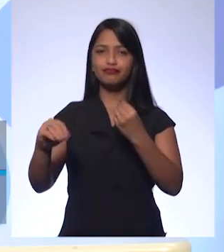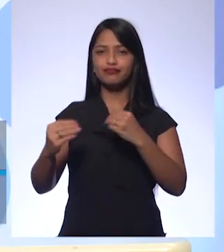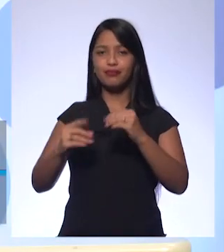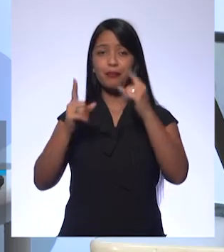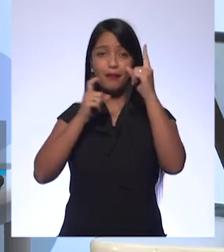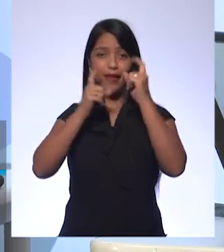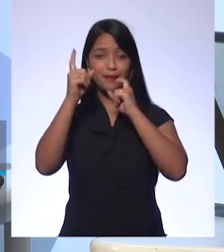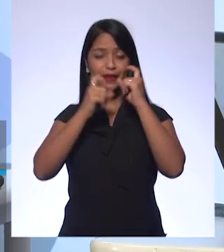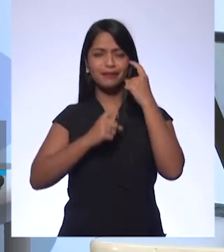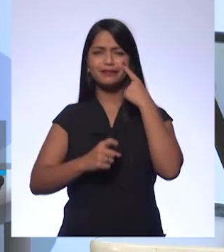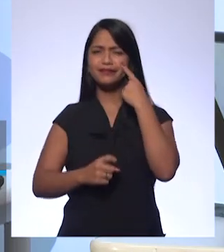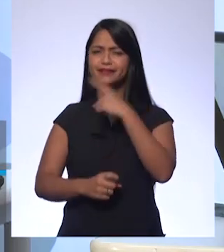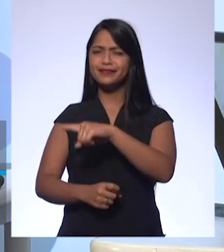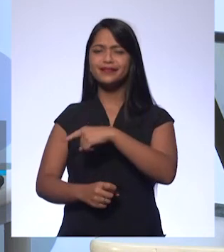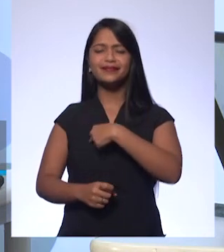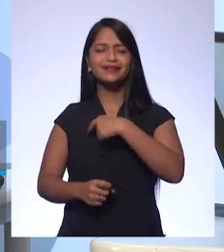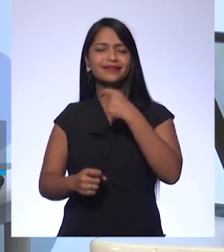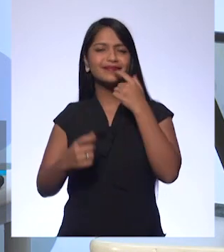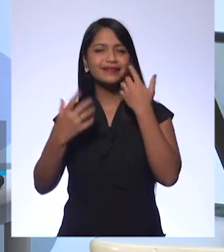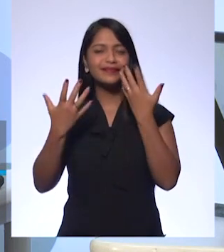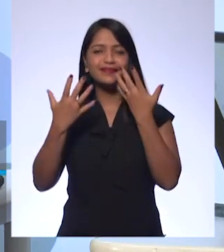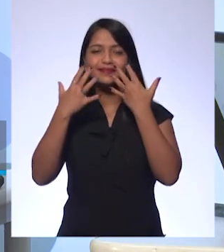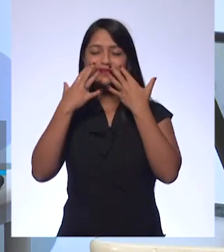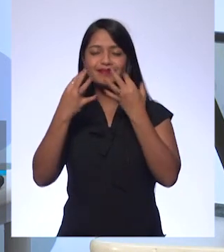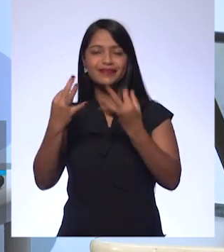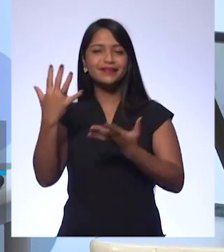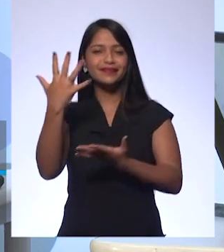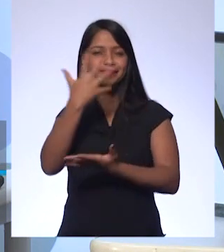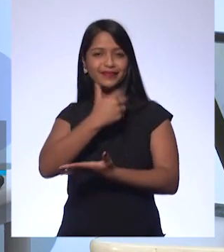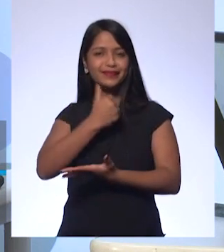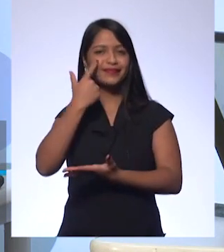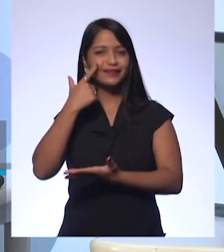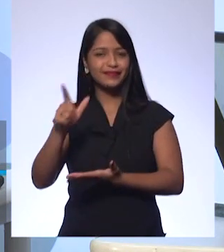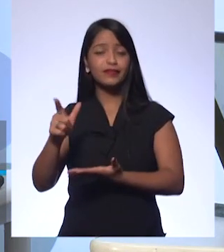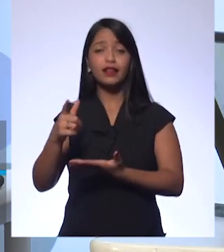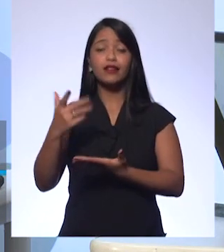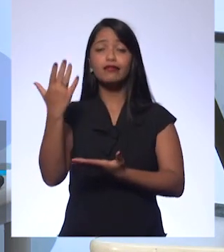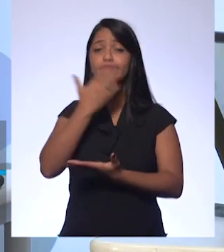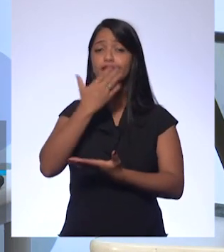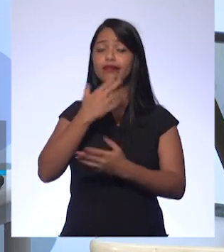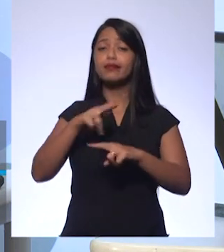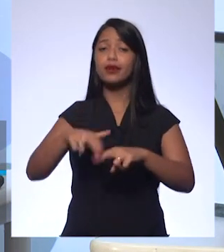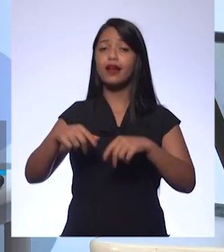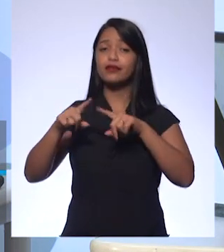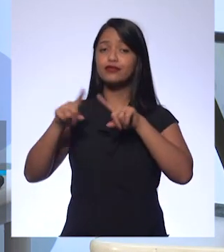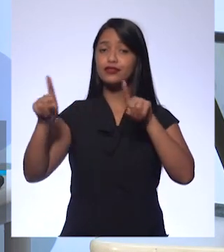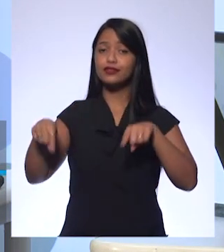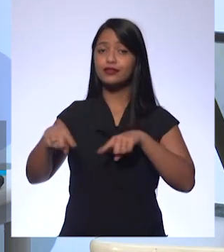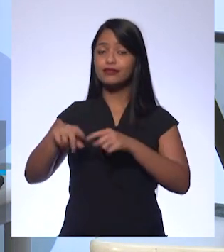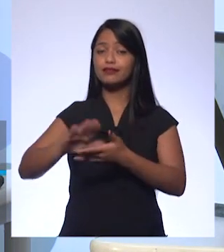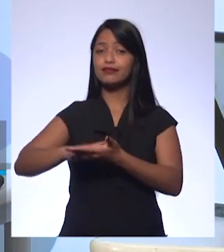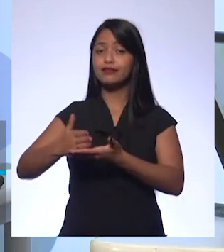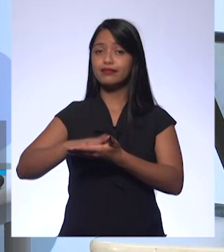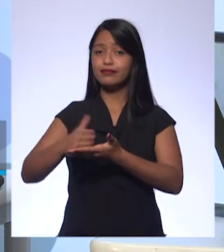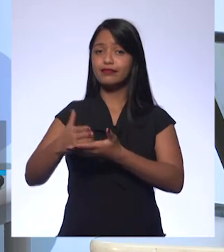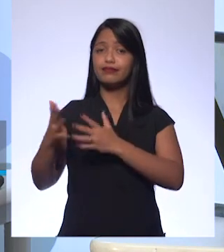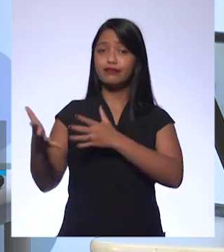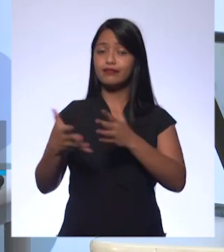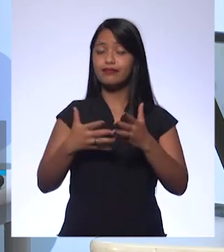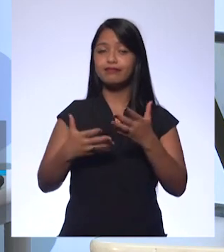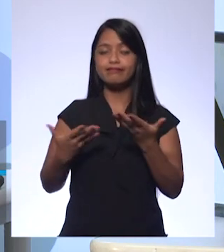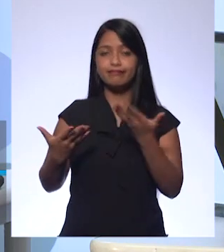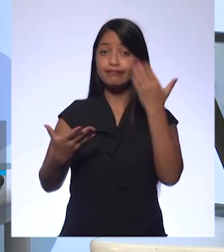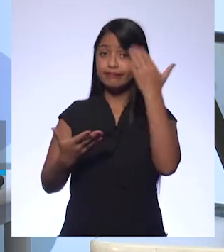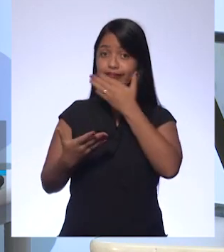assim, eles arrasaram. Não deu para ver muito bem, porque a tarja ali de Libras cobre um pouco, mas depois vocês deem uma olhadinha no vídeo, que aí ele explica